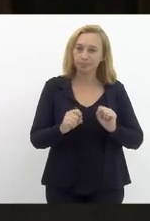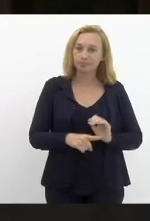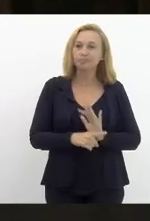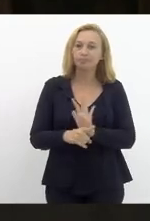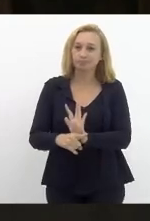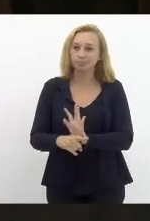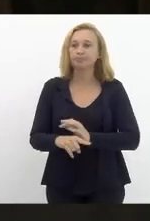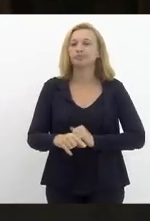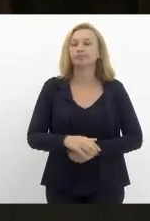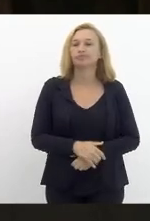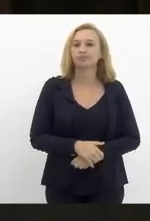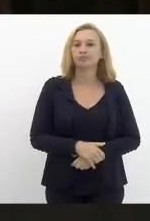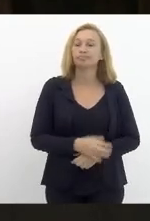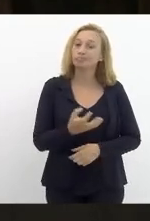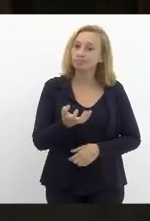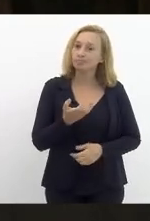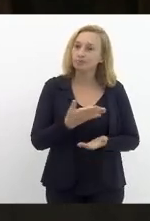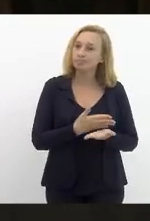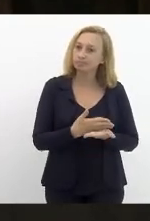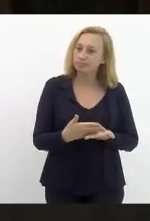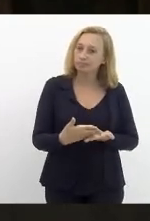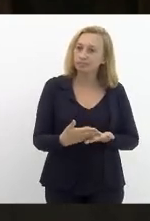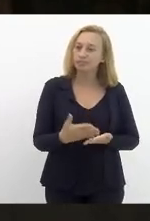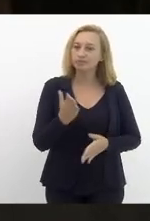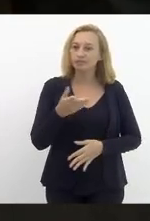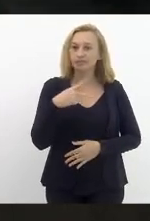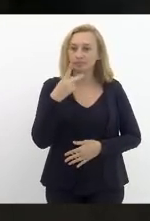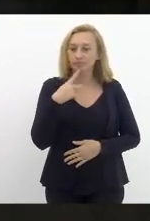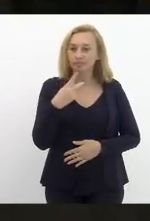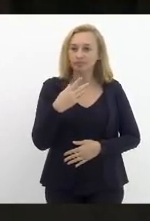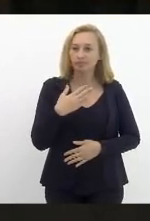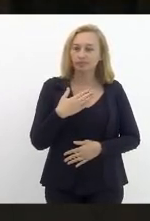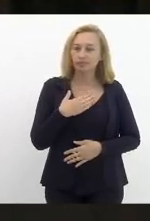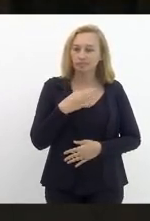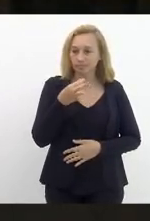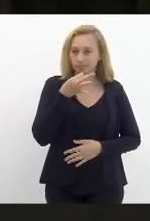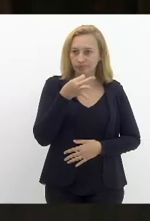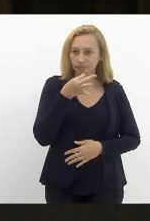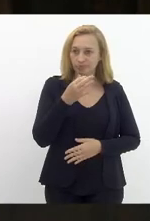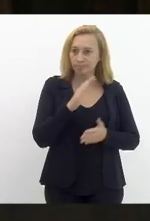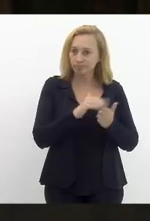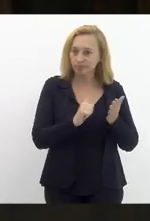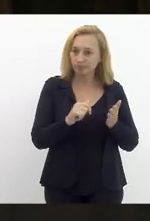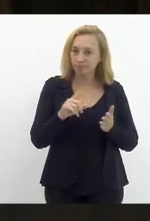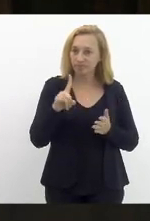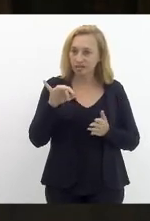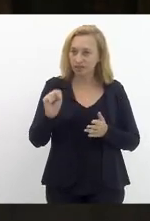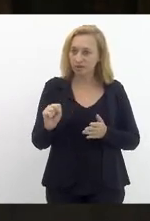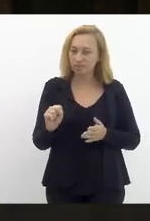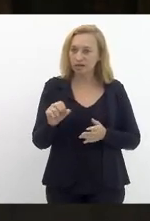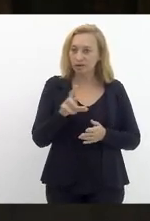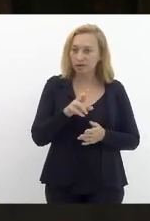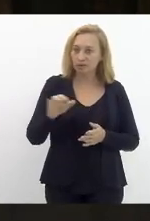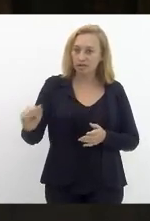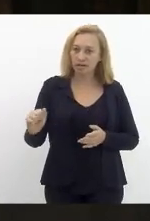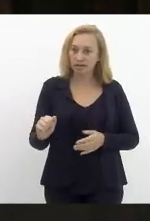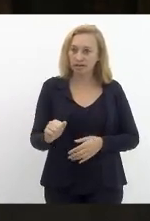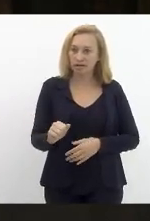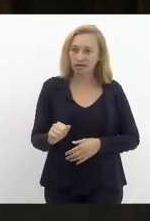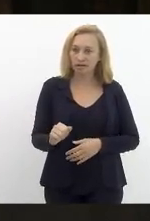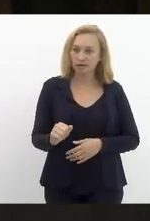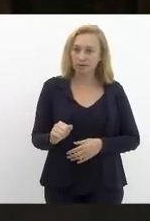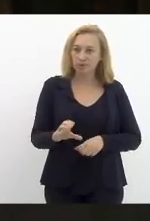alguma maneira. E eu já quero começar dizendo que o meu parecer sobre a derrubada da cláusula de barreira será